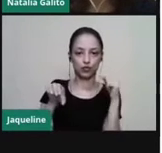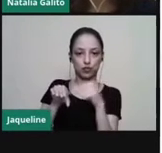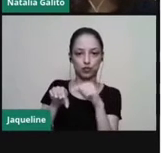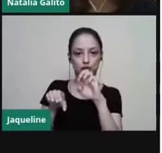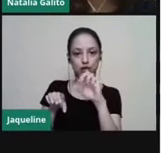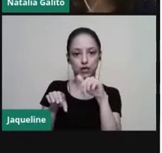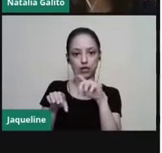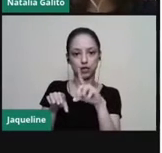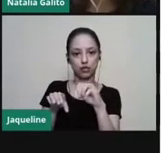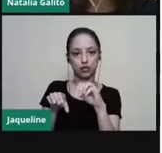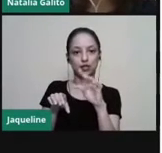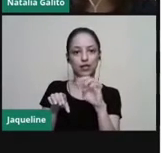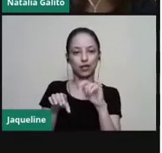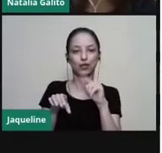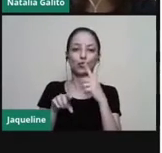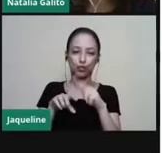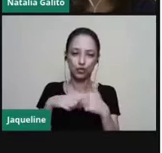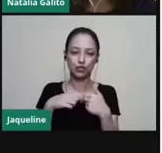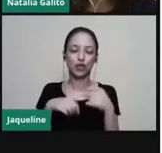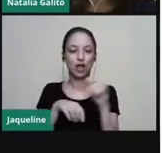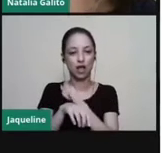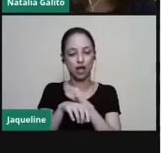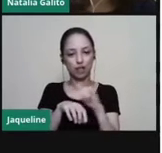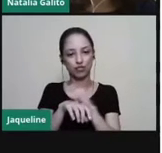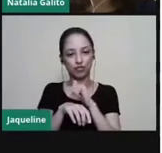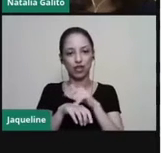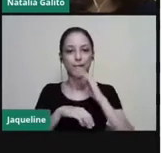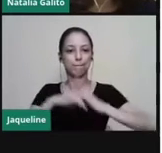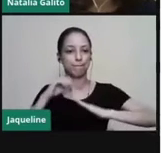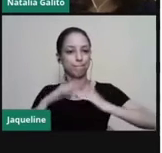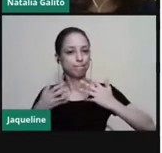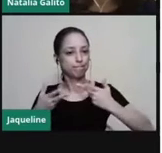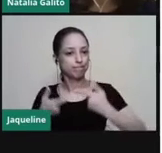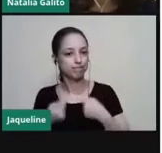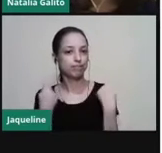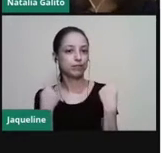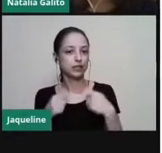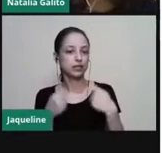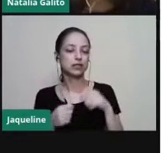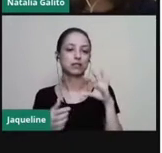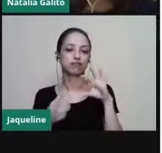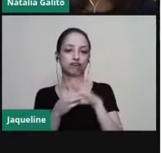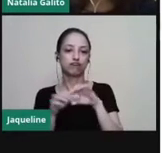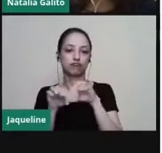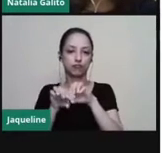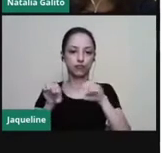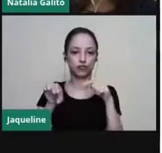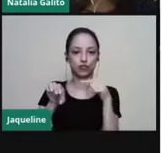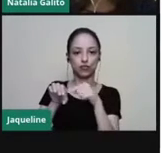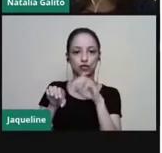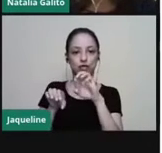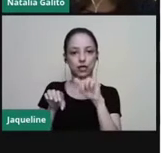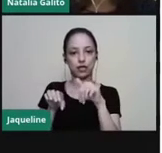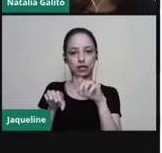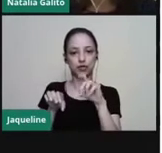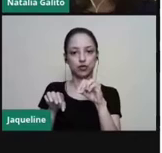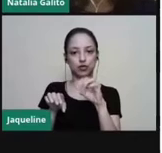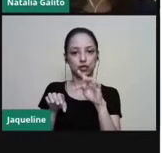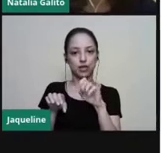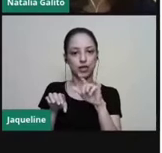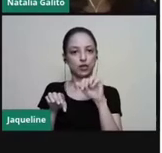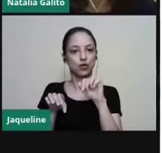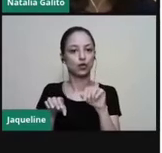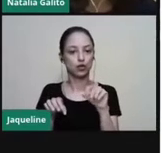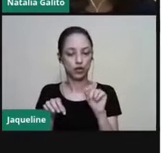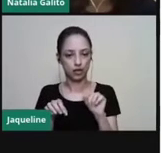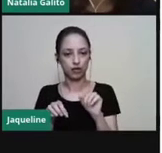que é uma técnica, a hiperemia reativa, é uma técnica dependente de endotélio. Por isso que quer dizer, né, que é uma medida